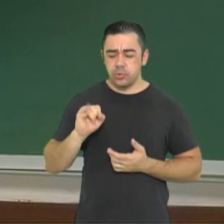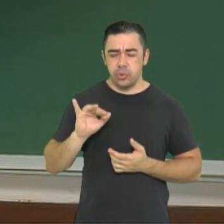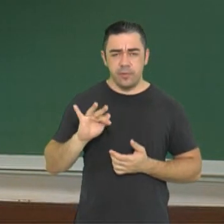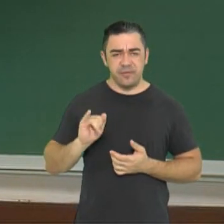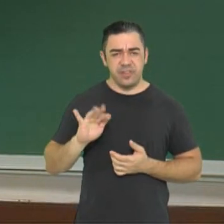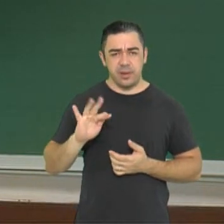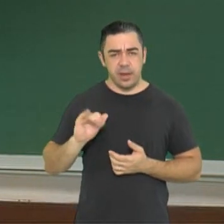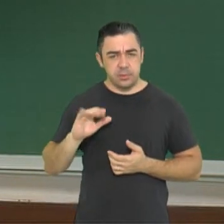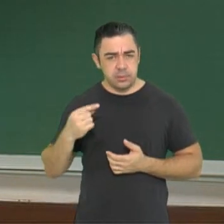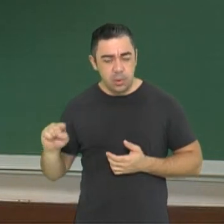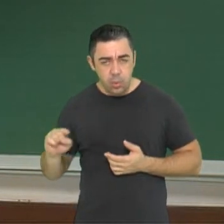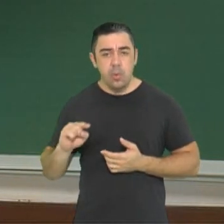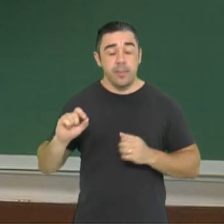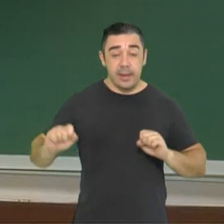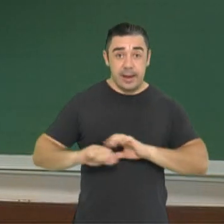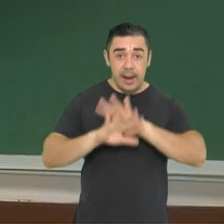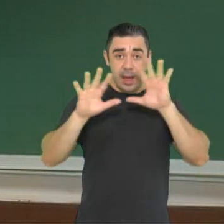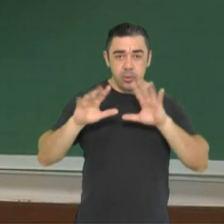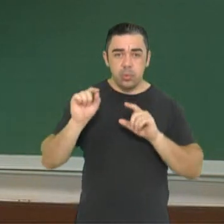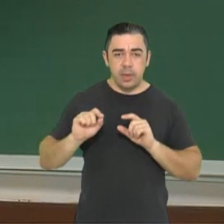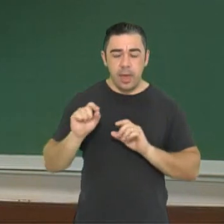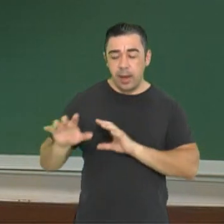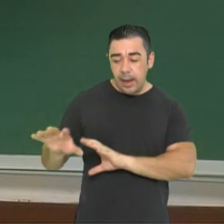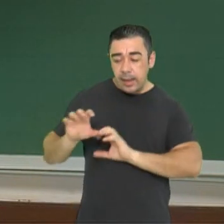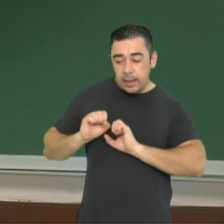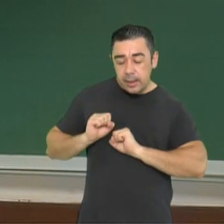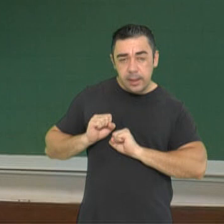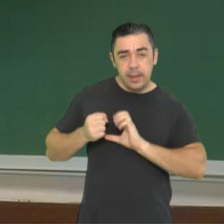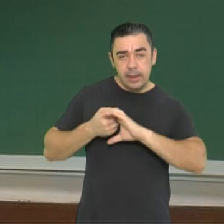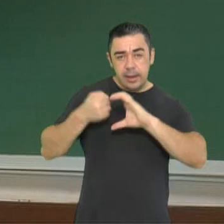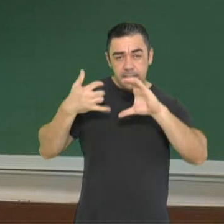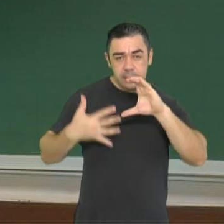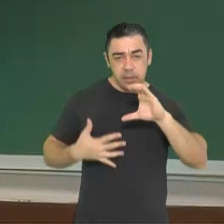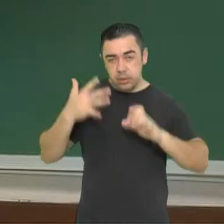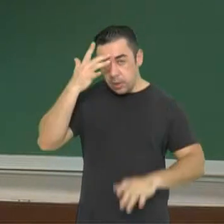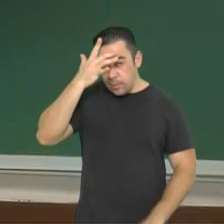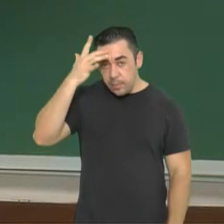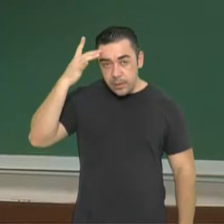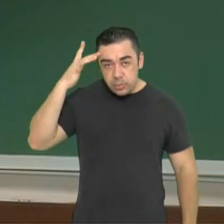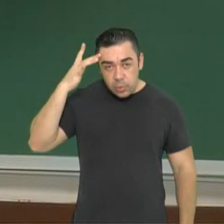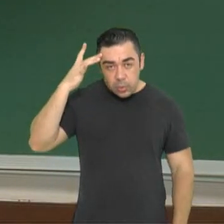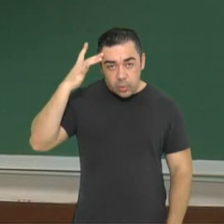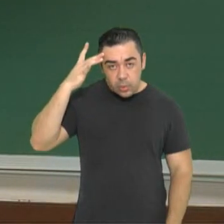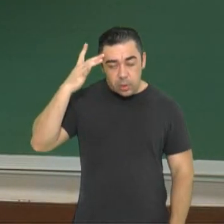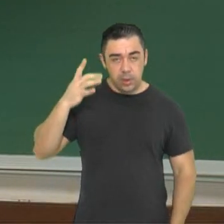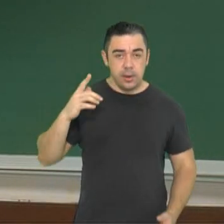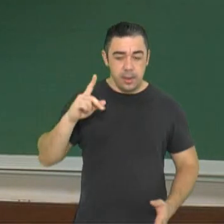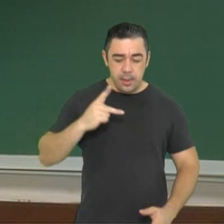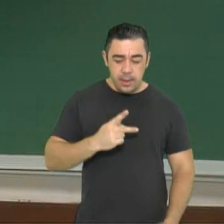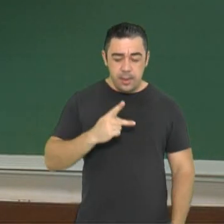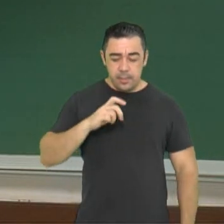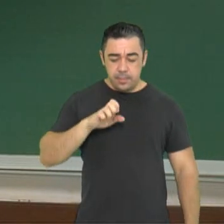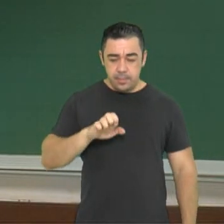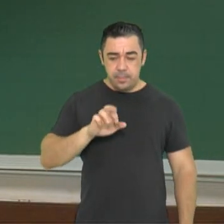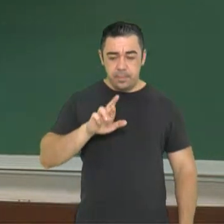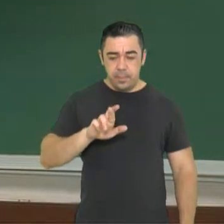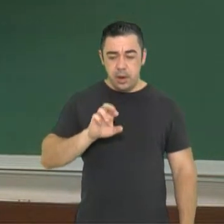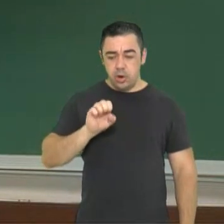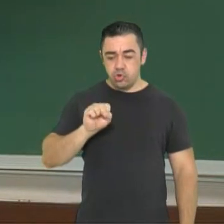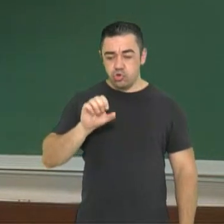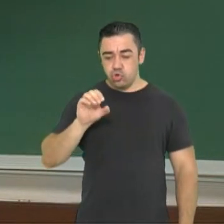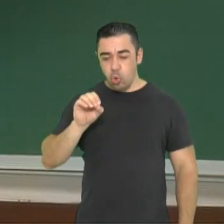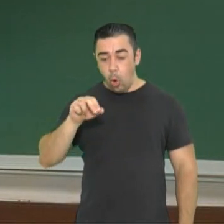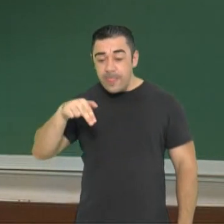para ficar bem claro para vocês, personificação, vou lembrar de persona. Persona, eu vou lembrar de pessoa. Então, algo